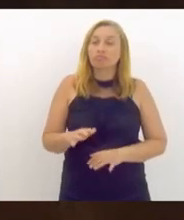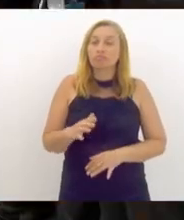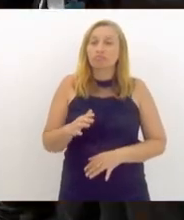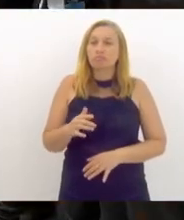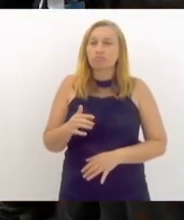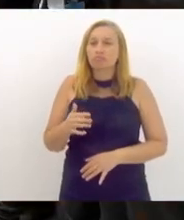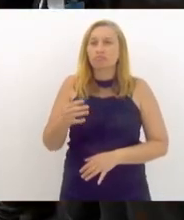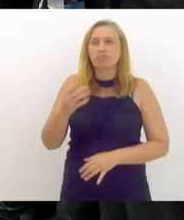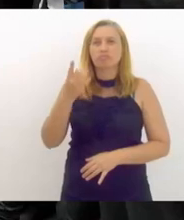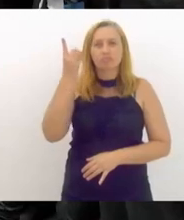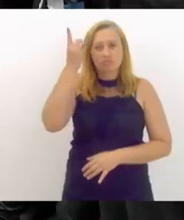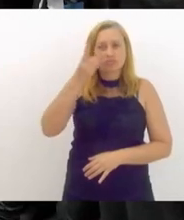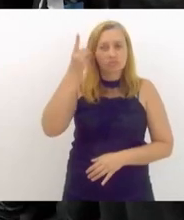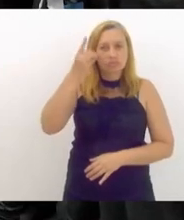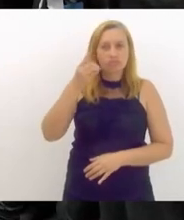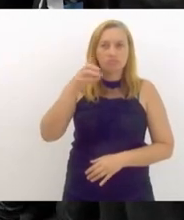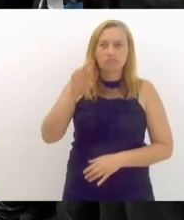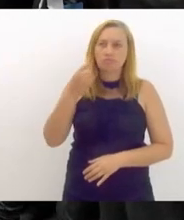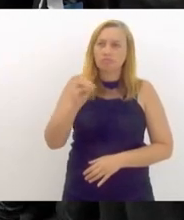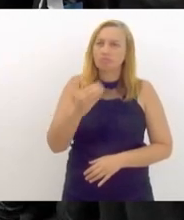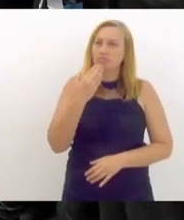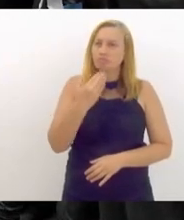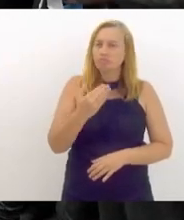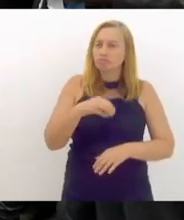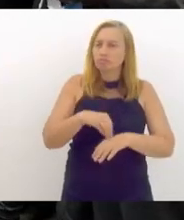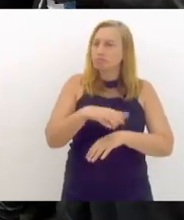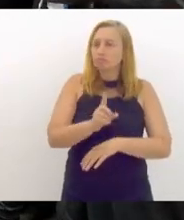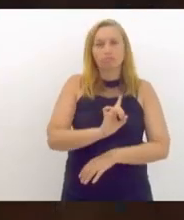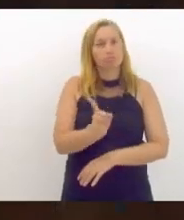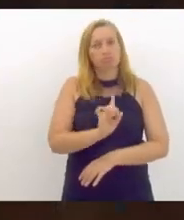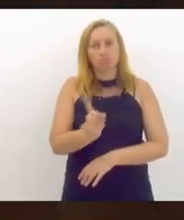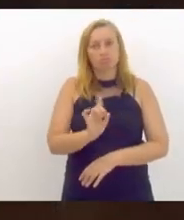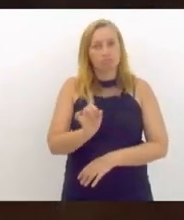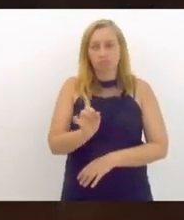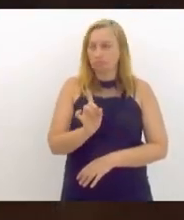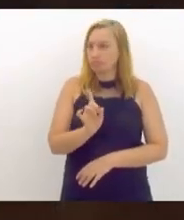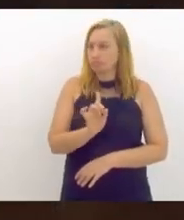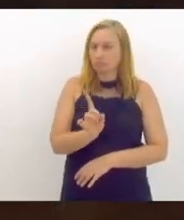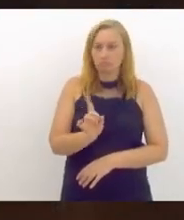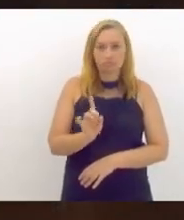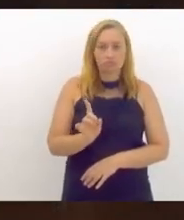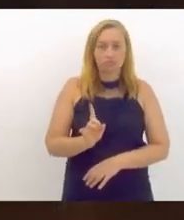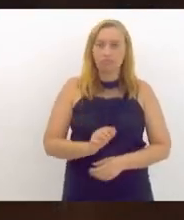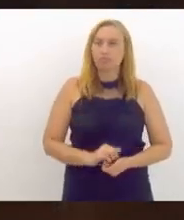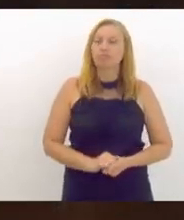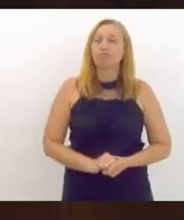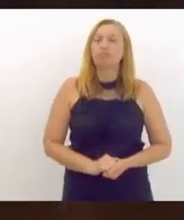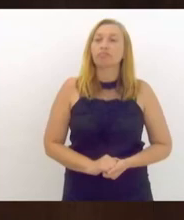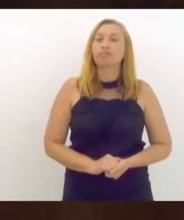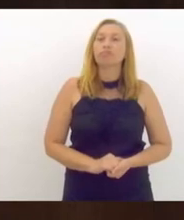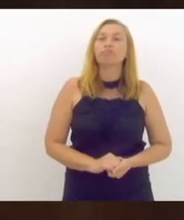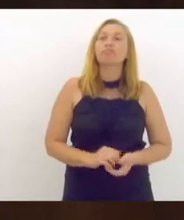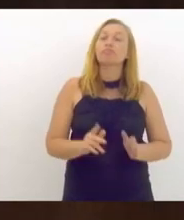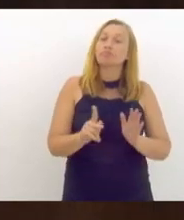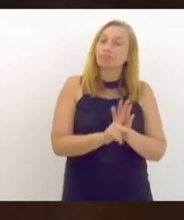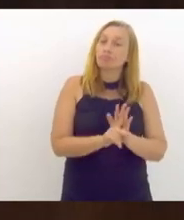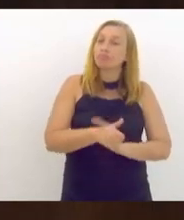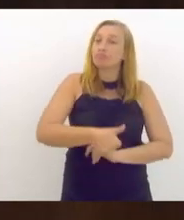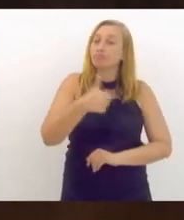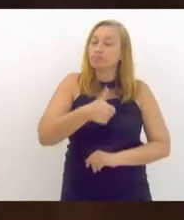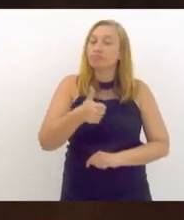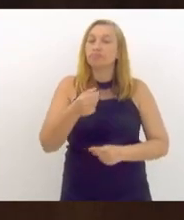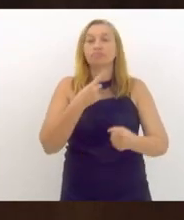o deputado Bruno Dallaire solicitou o destaque, não? Não, não, não. Olha só, o que... O projeto está em